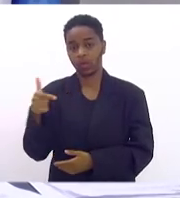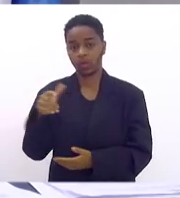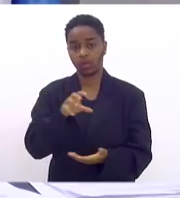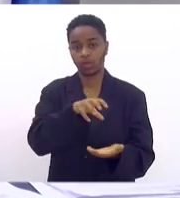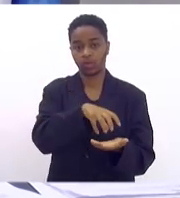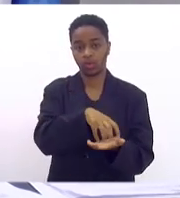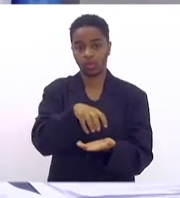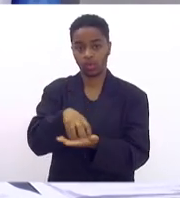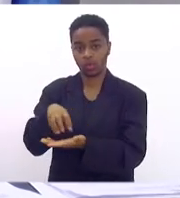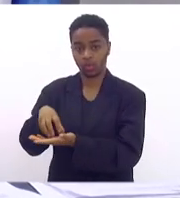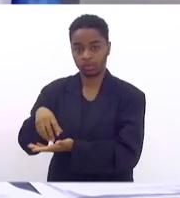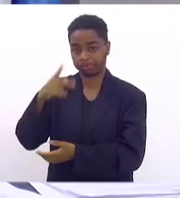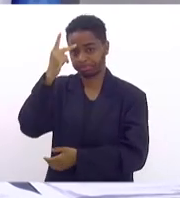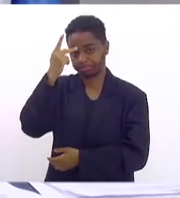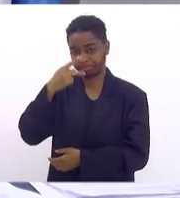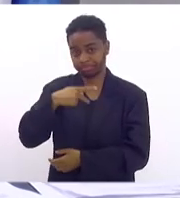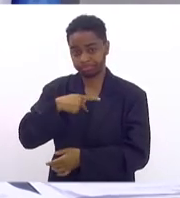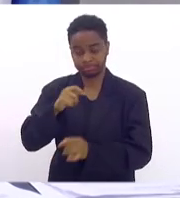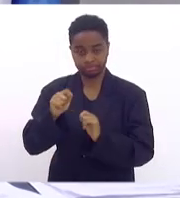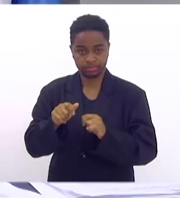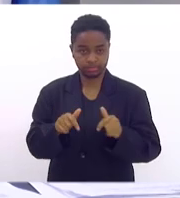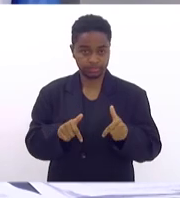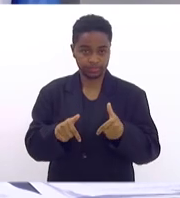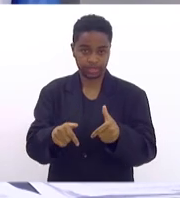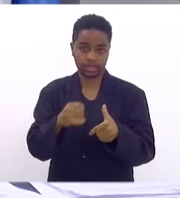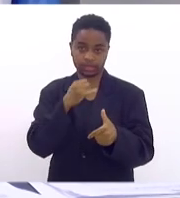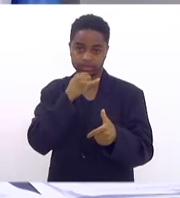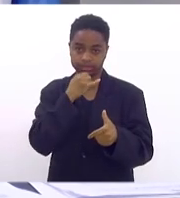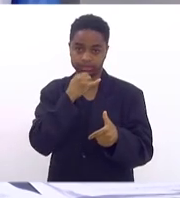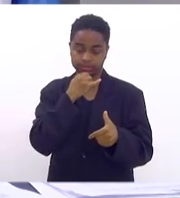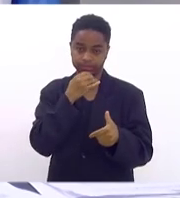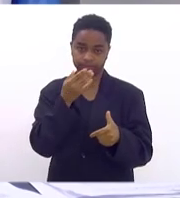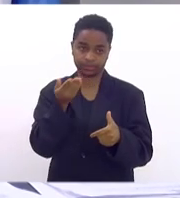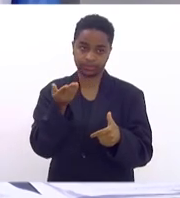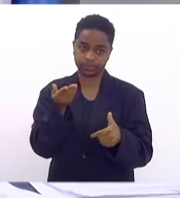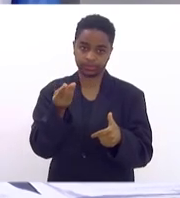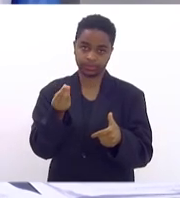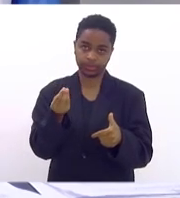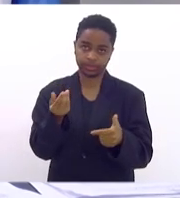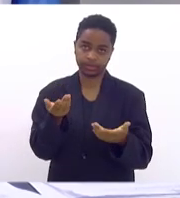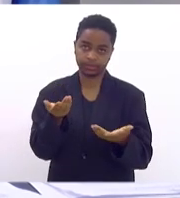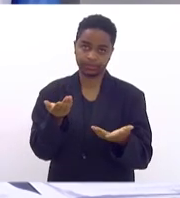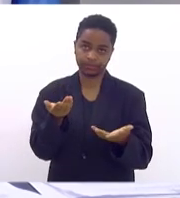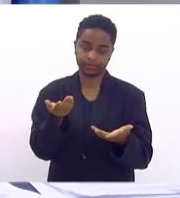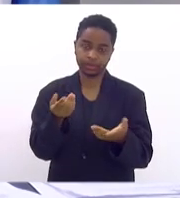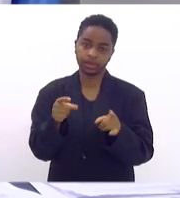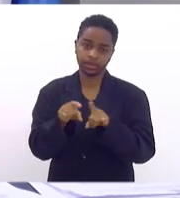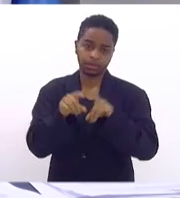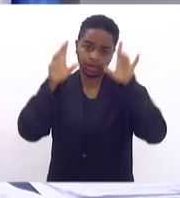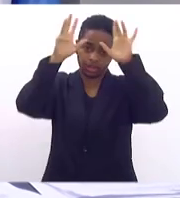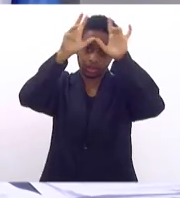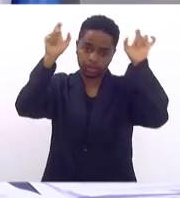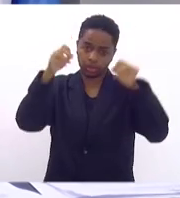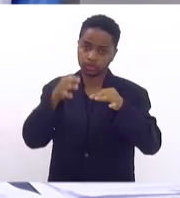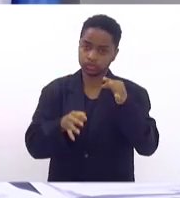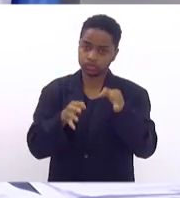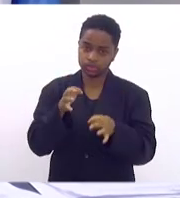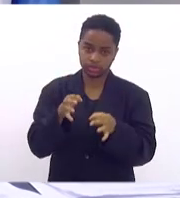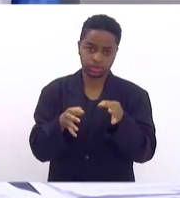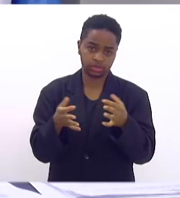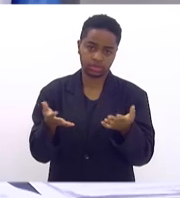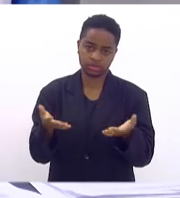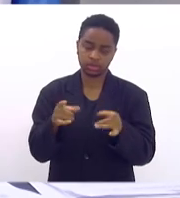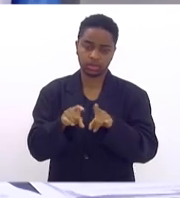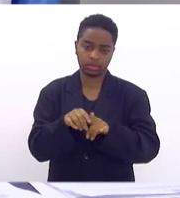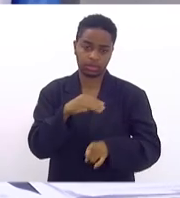são autônomos entre si, né? Com relação ao próprio Tribunal de Justiça e